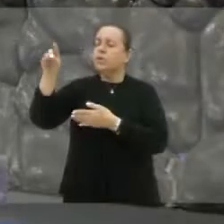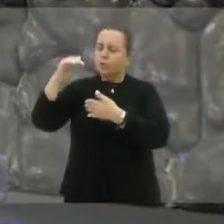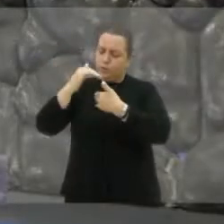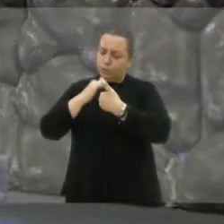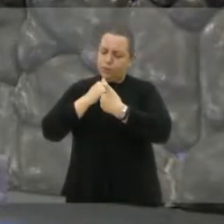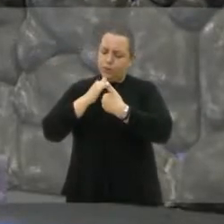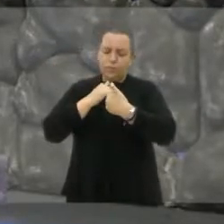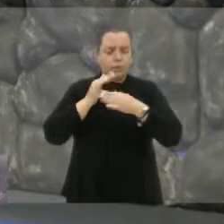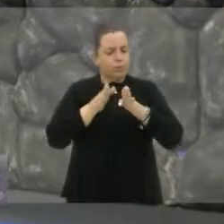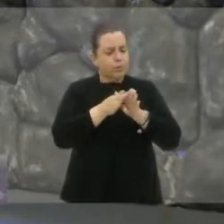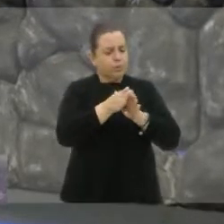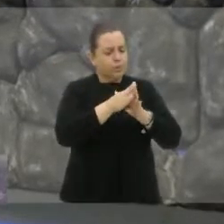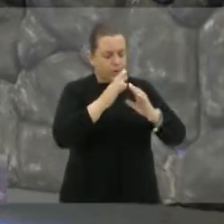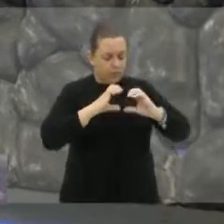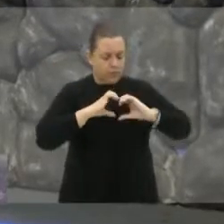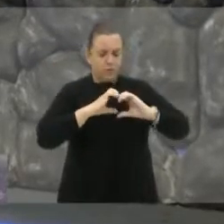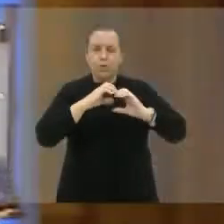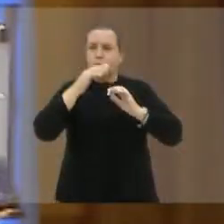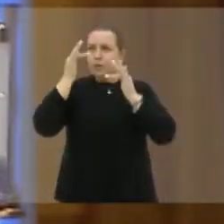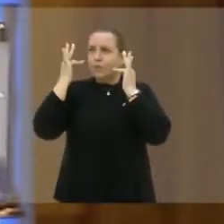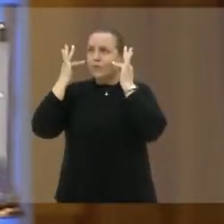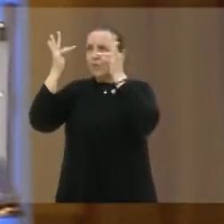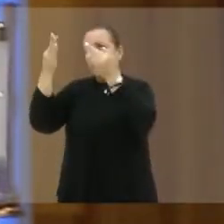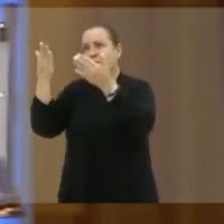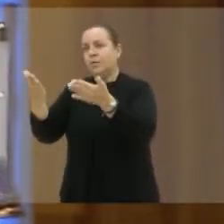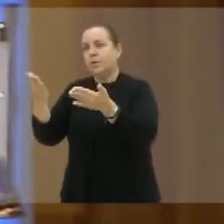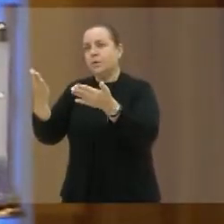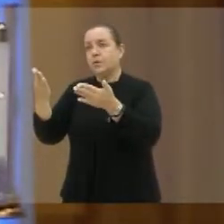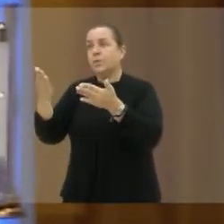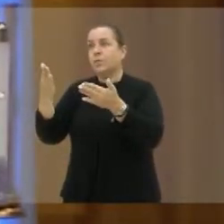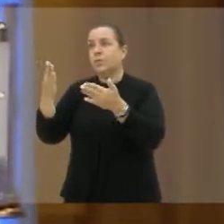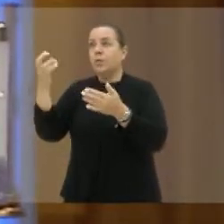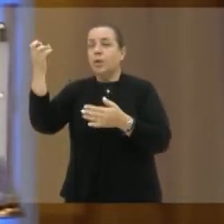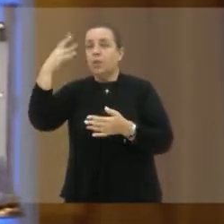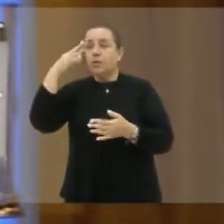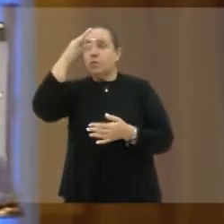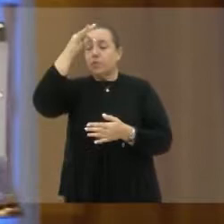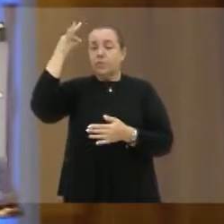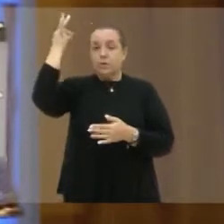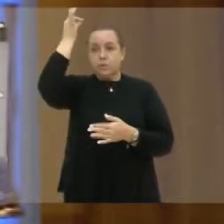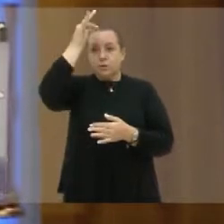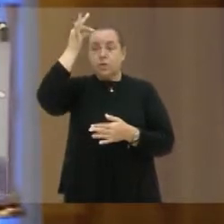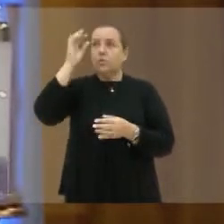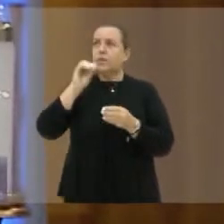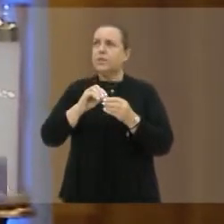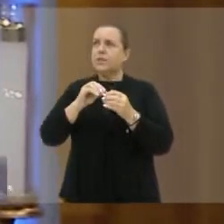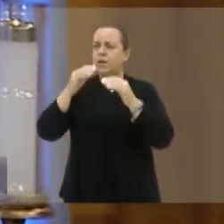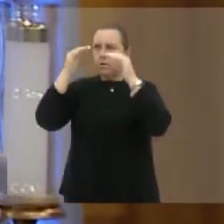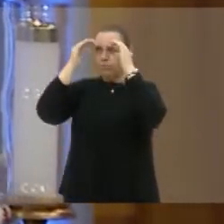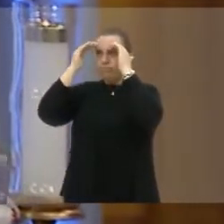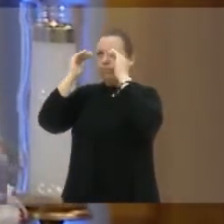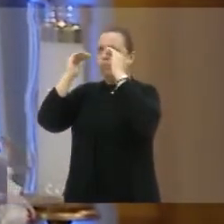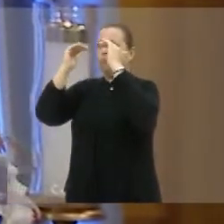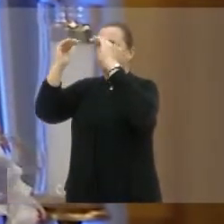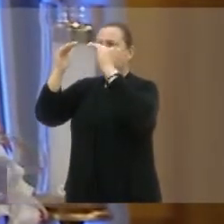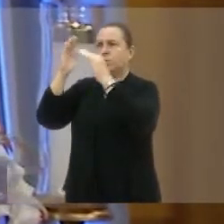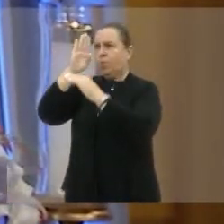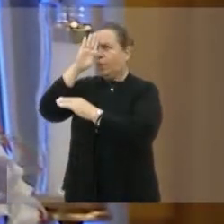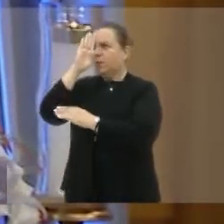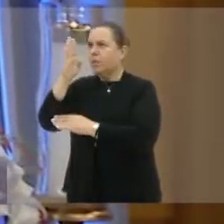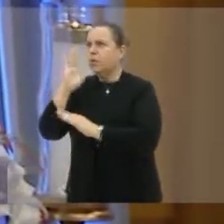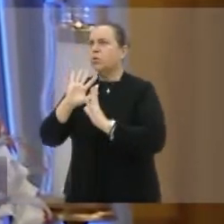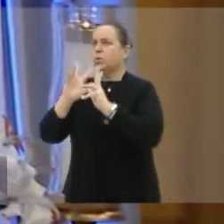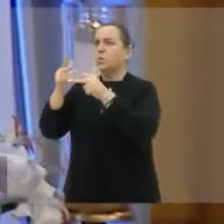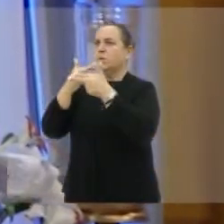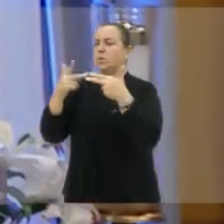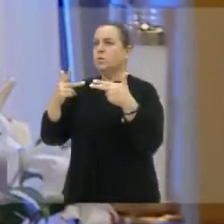que instruísse os corações dos vossos fiéis com a luz do Espírito Santo. Fazei que apreciemos retamente todas